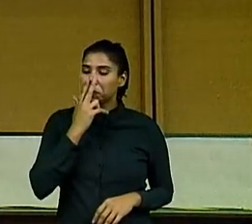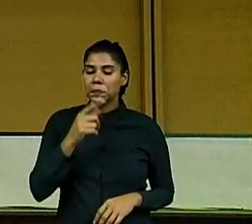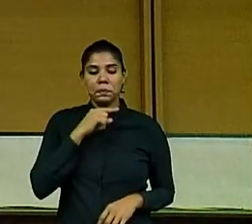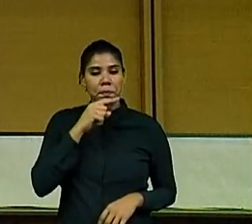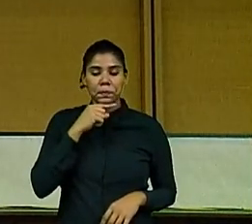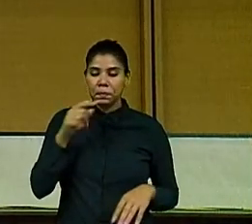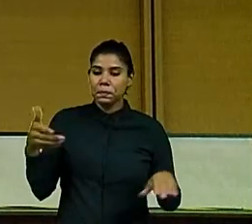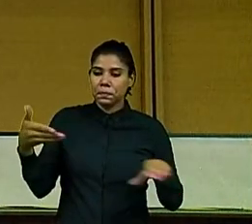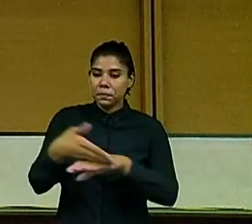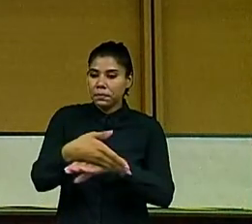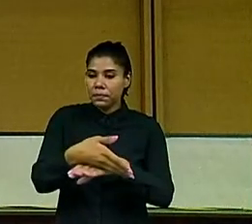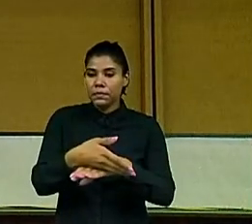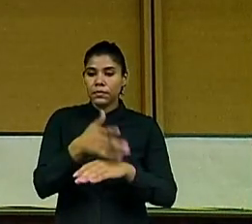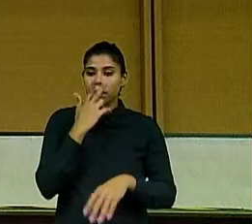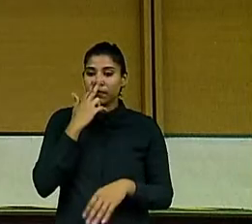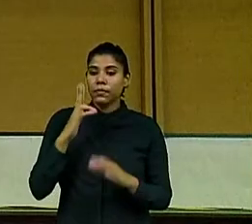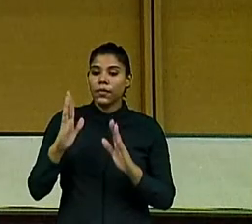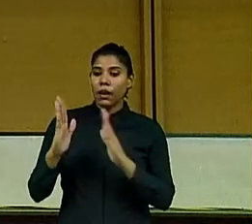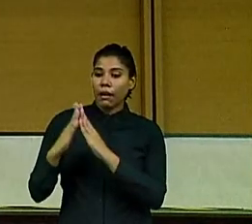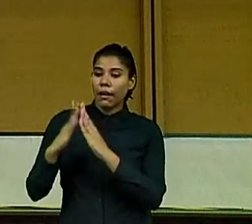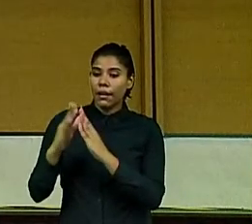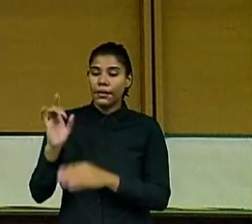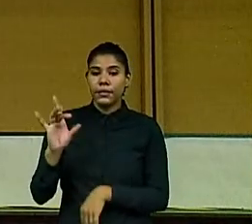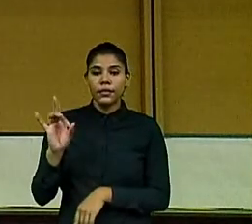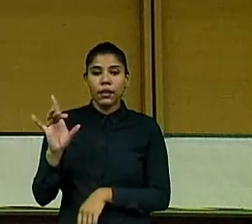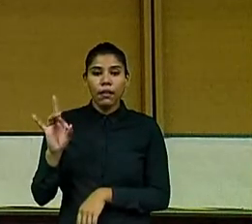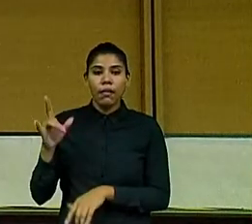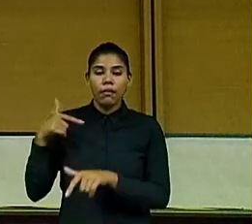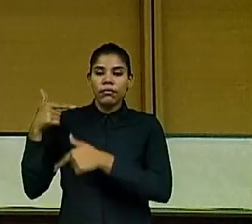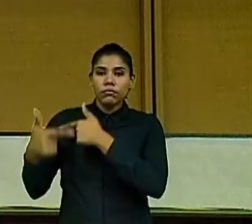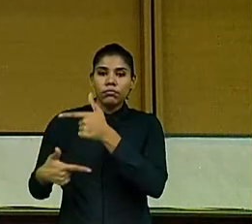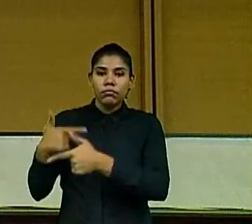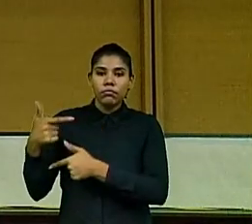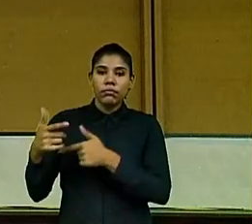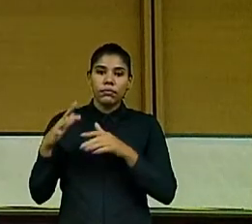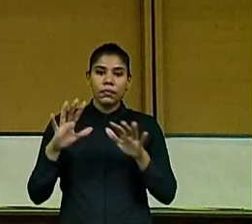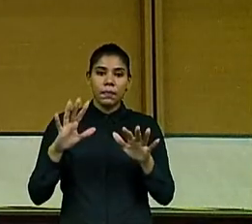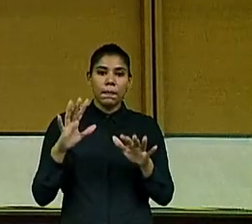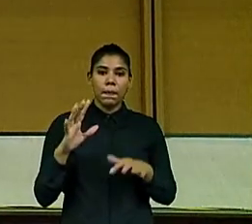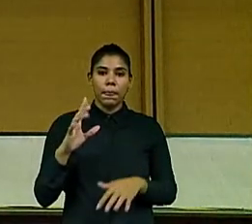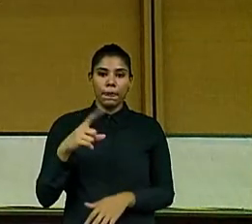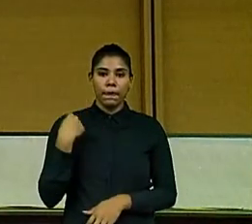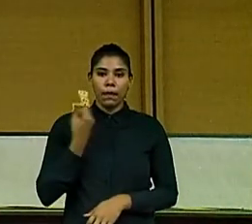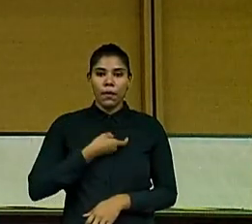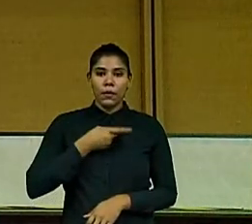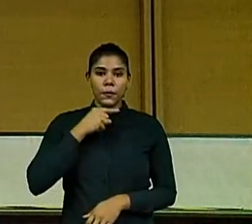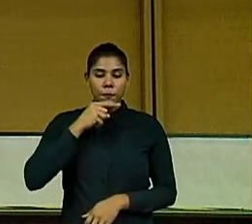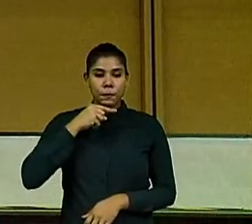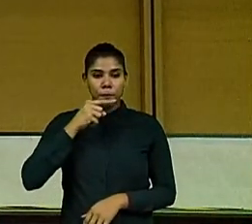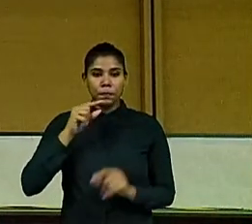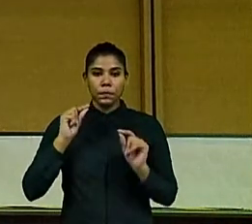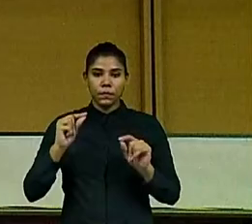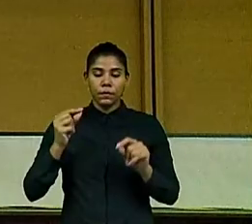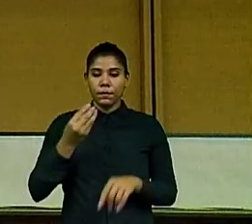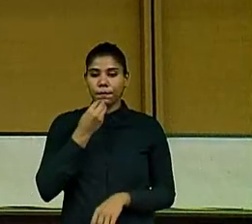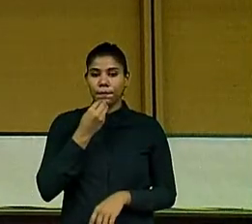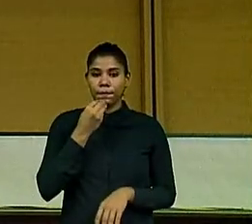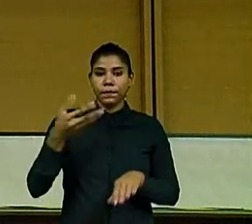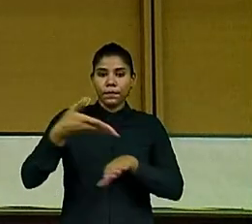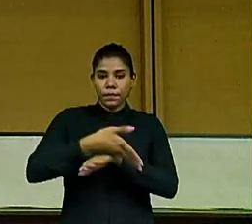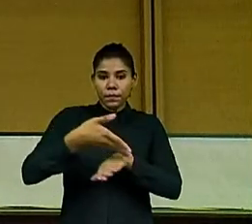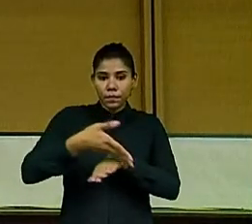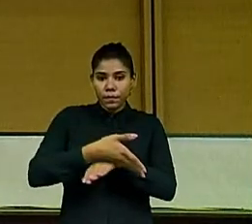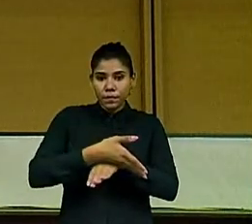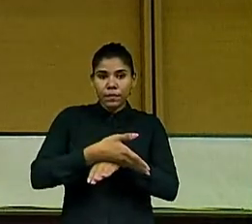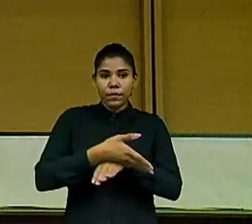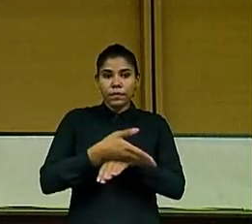doméstico por muito tempo nos foi tirado a oportunidade de opar